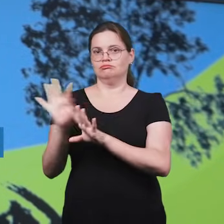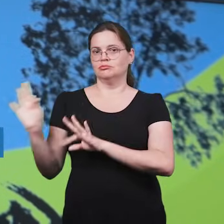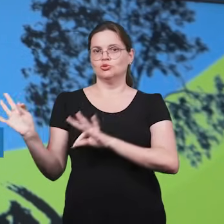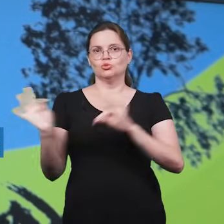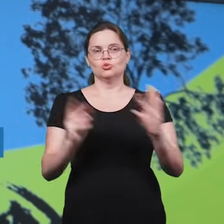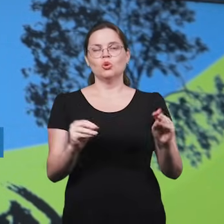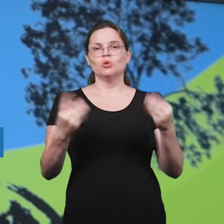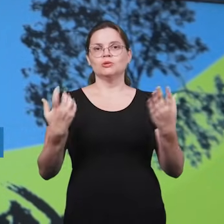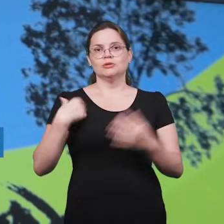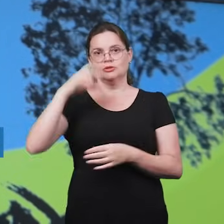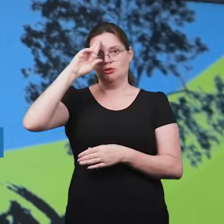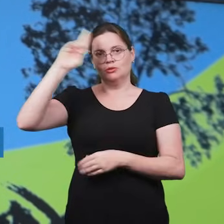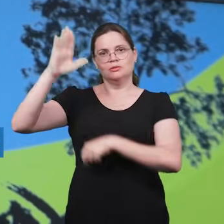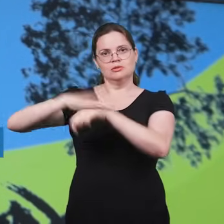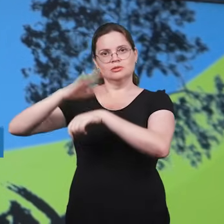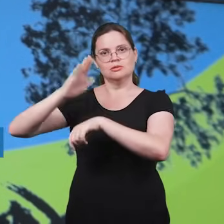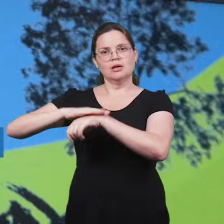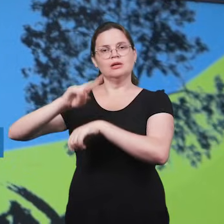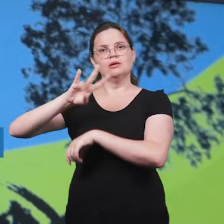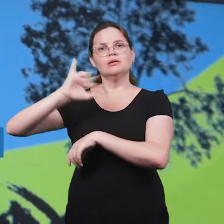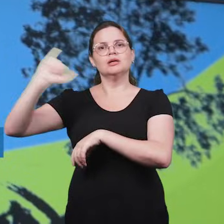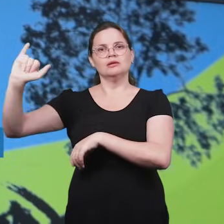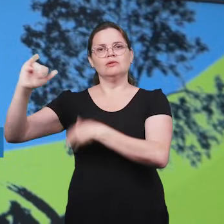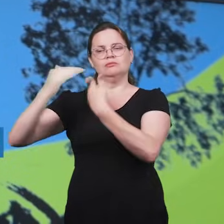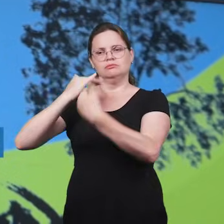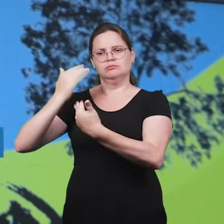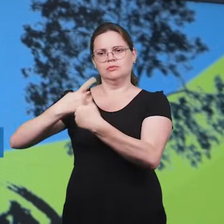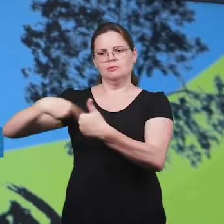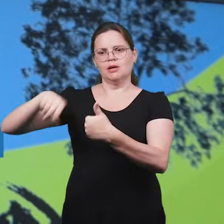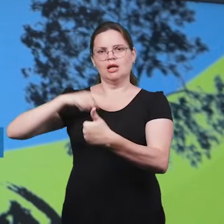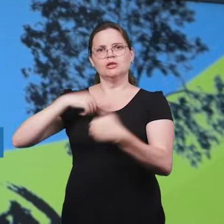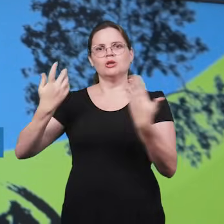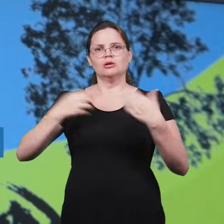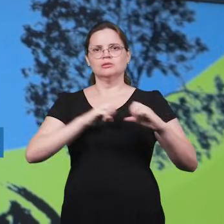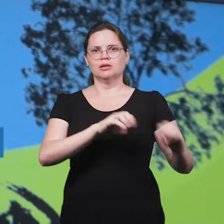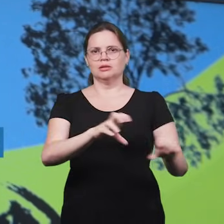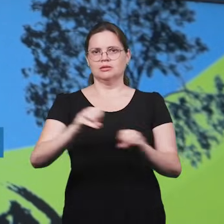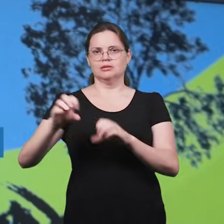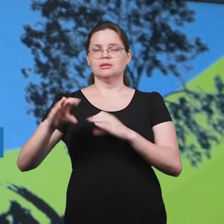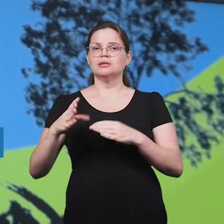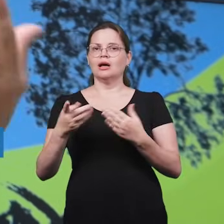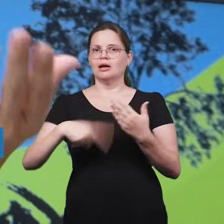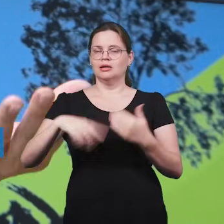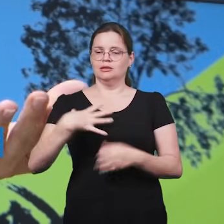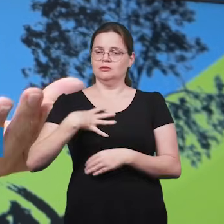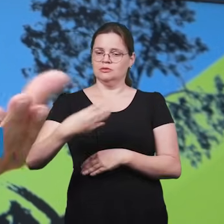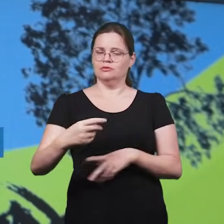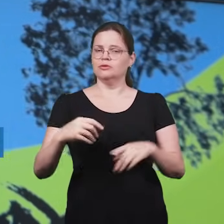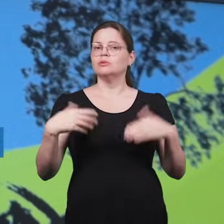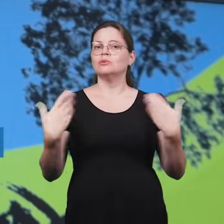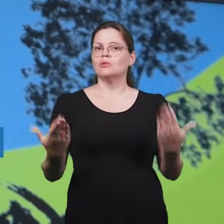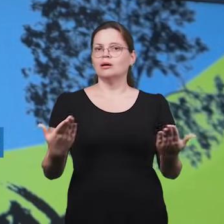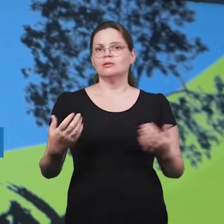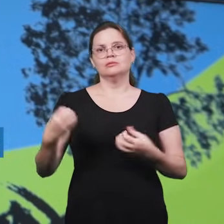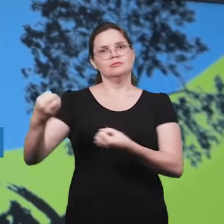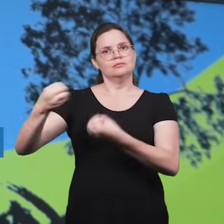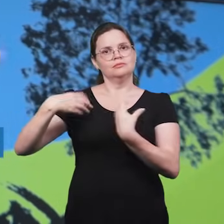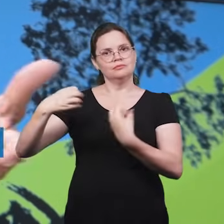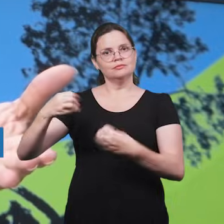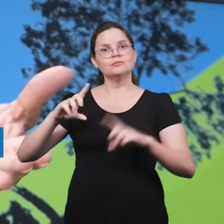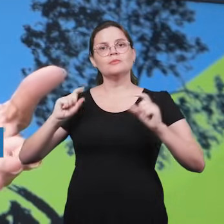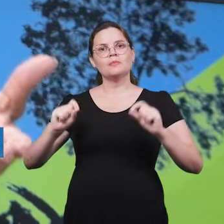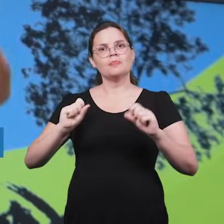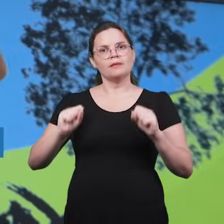determinadas pelo Senhor para a educação dos nossos filhos neste tempo? Ele nos orienta a fortalecer